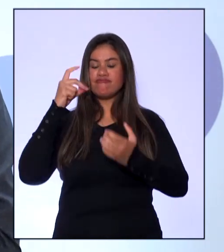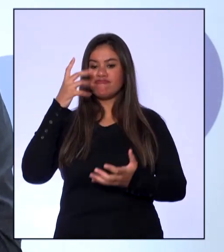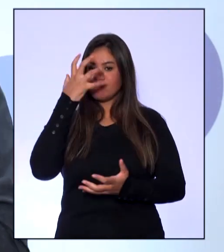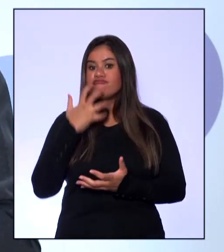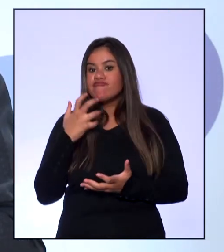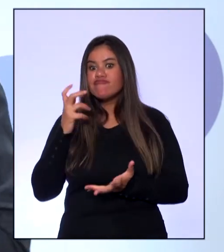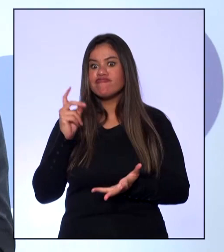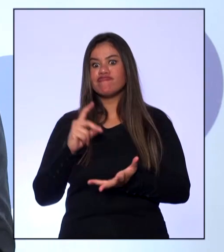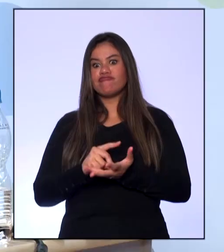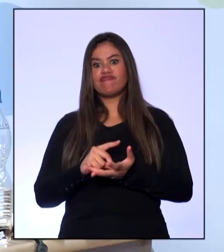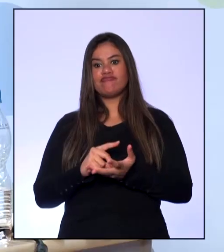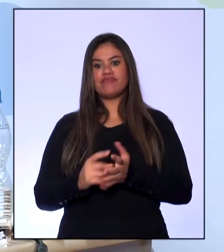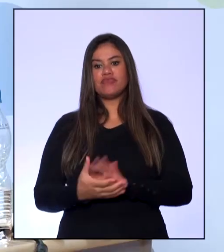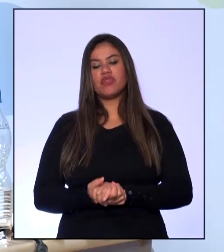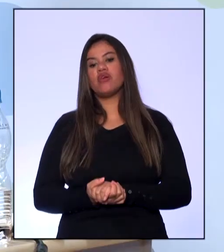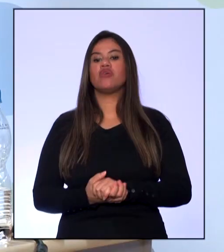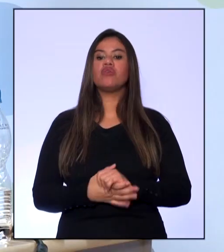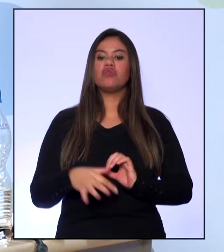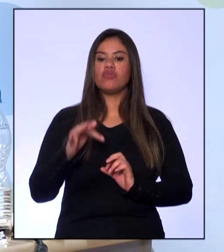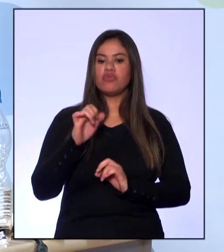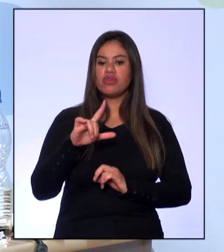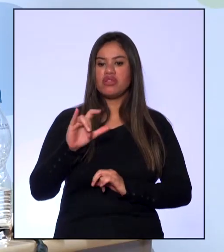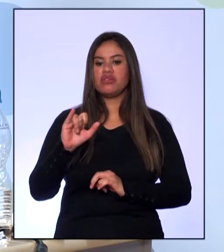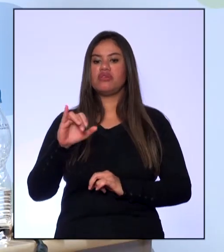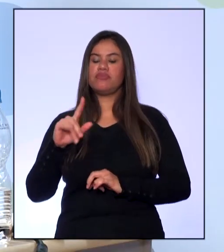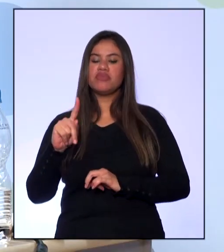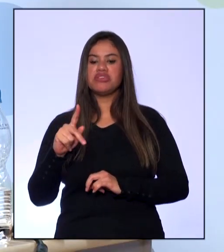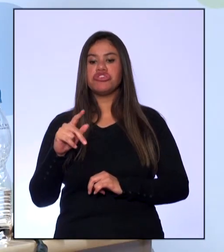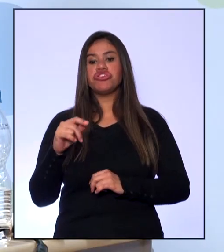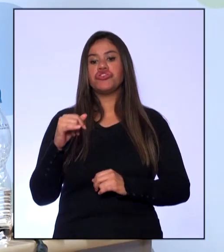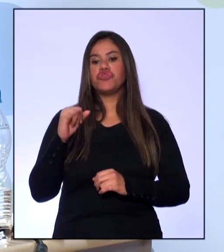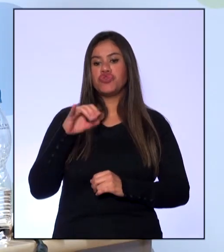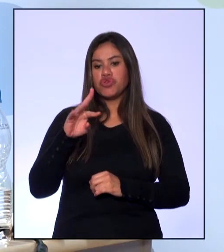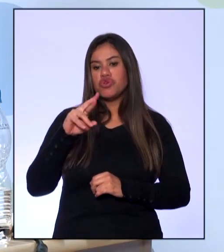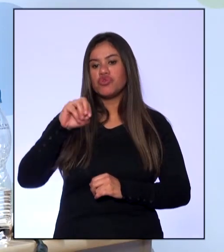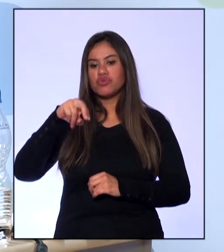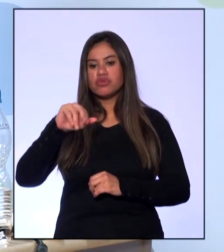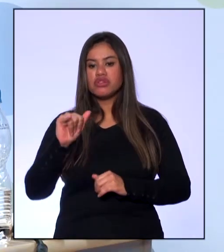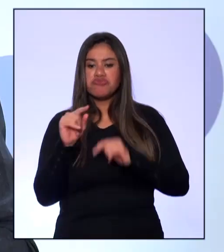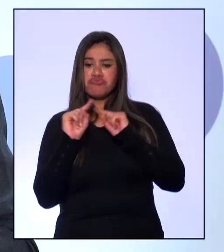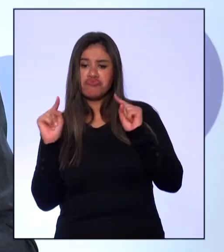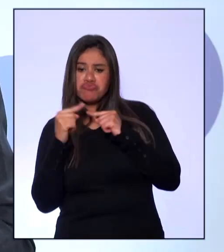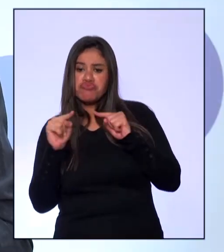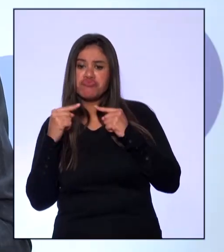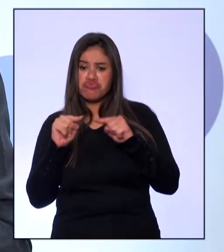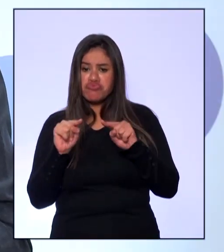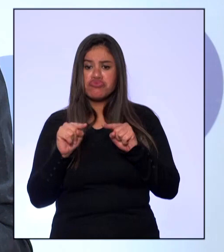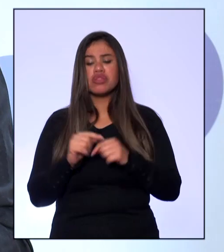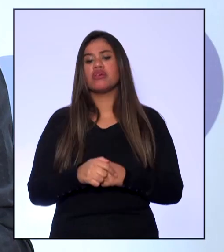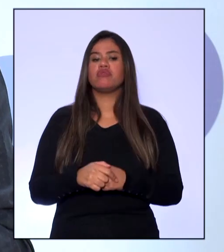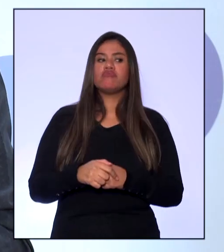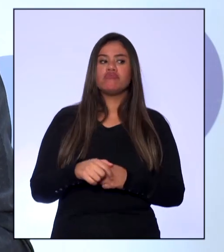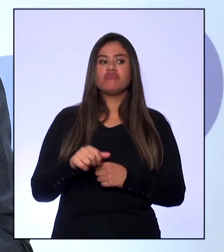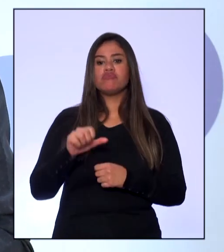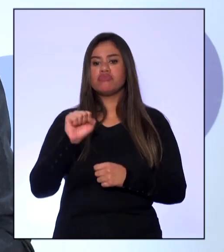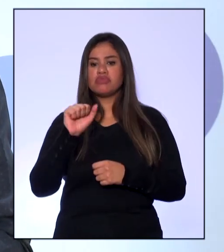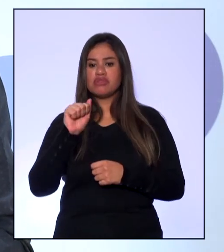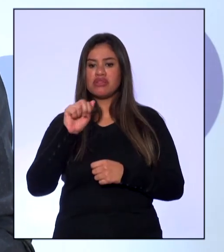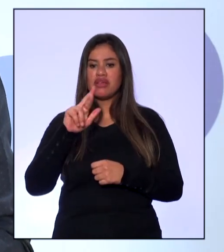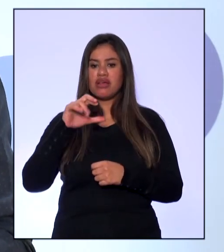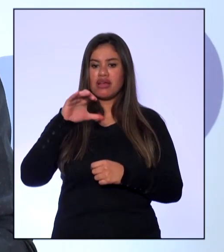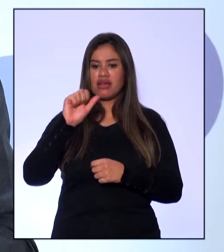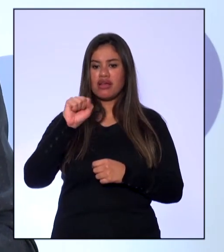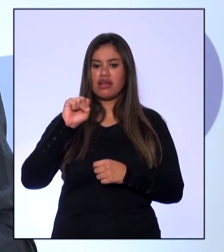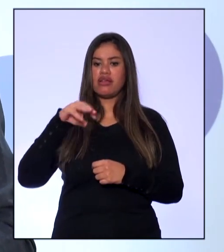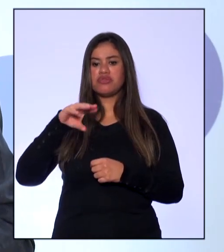o Felipe, demonstrar ironia. O Miguel tá demonstrar sarcasmo. A Giovana, intensidade também,